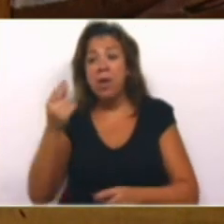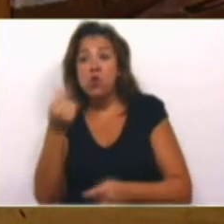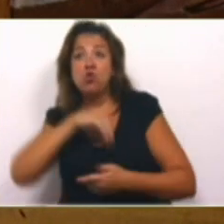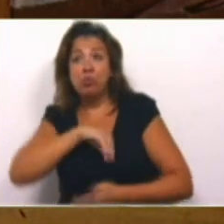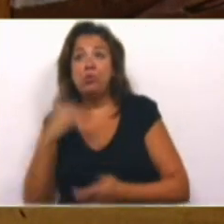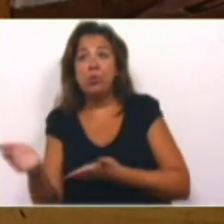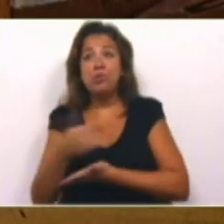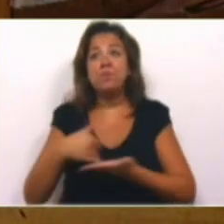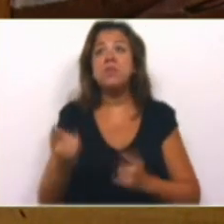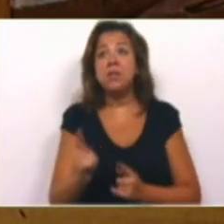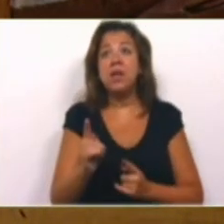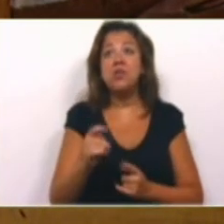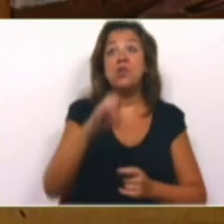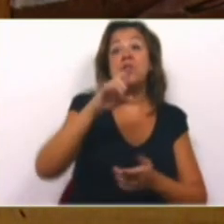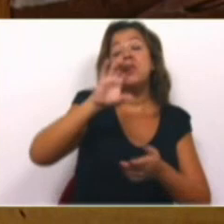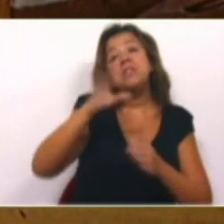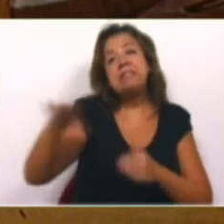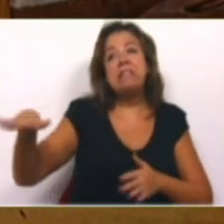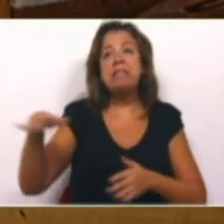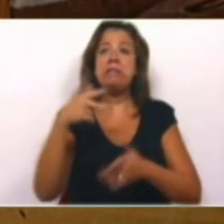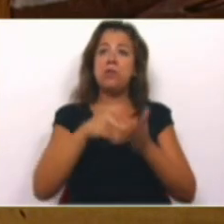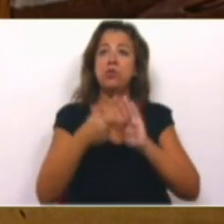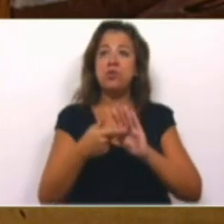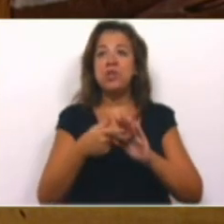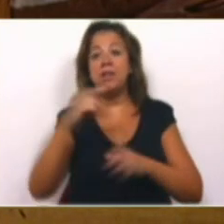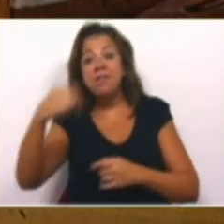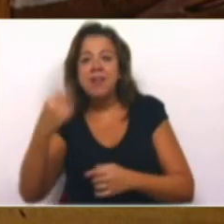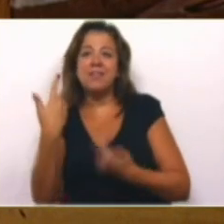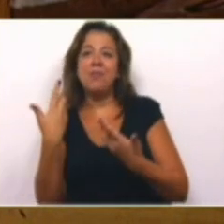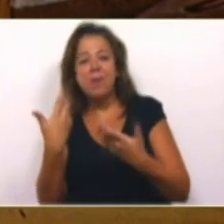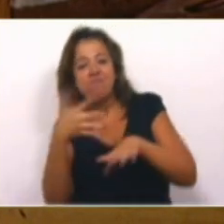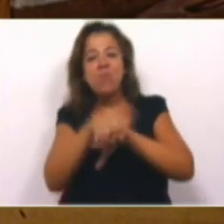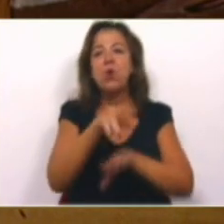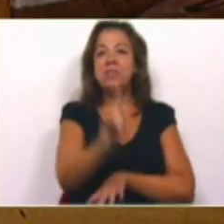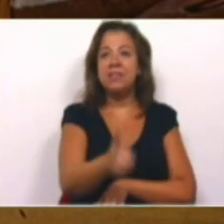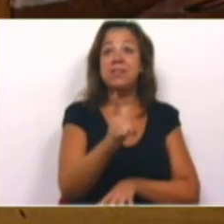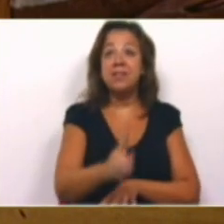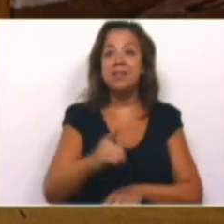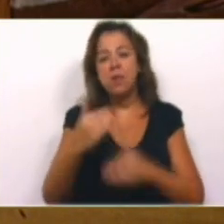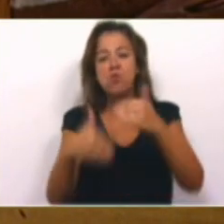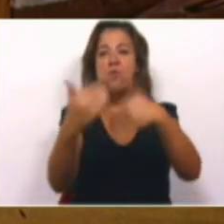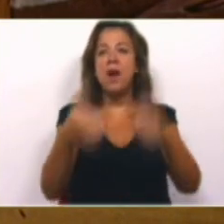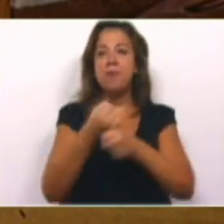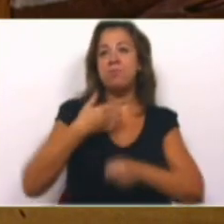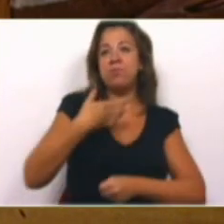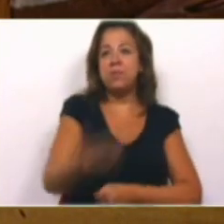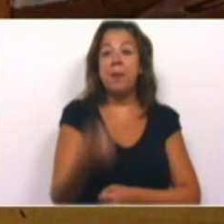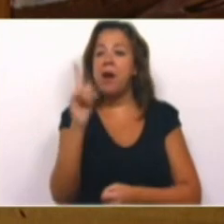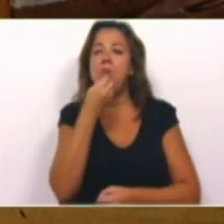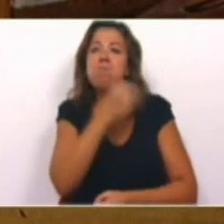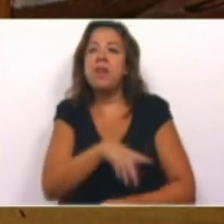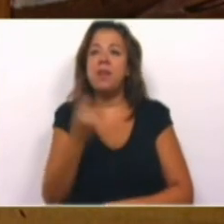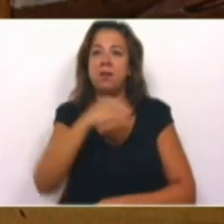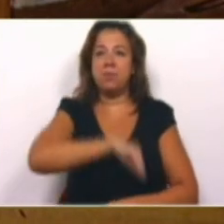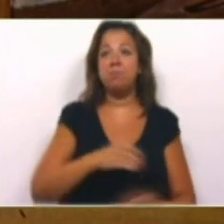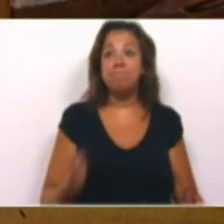Gestão, Ciência e Tecnologia tivessem um enquadramento numa carreira específica, de forma a não perder remuneração